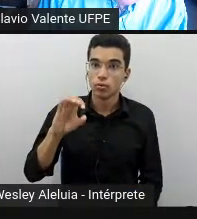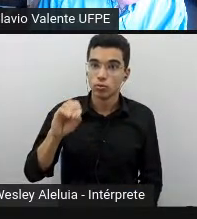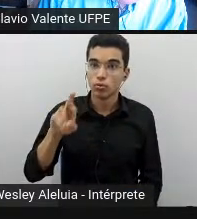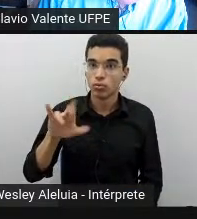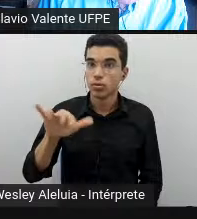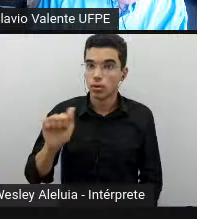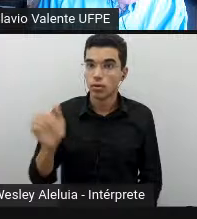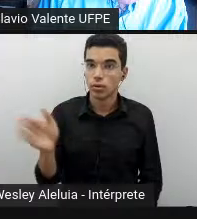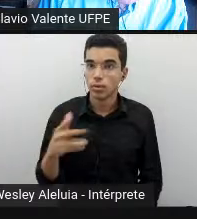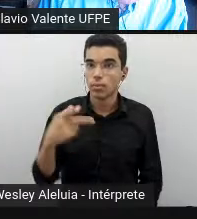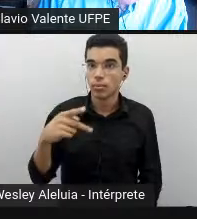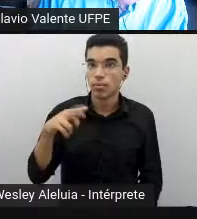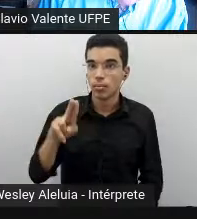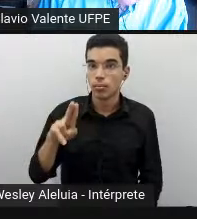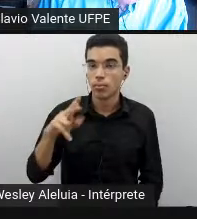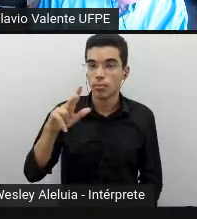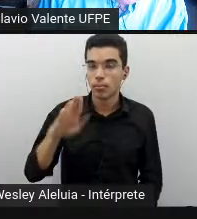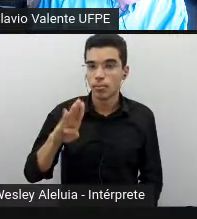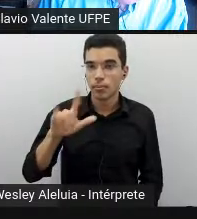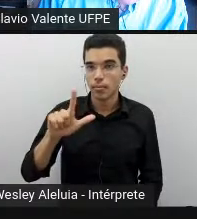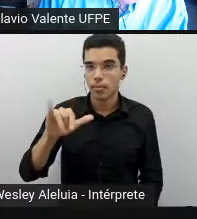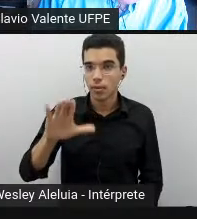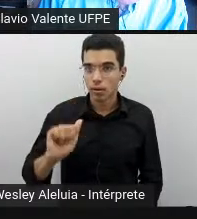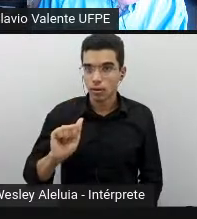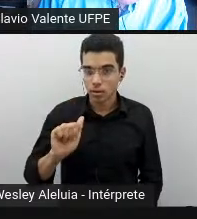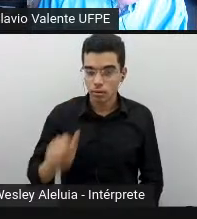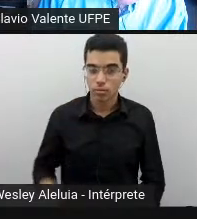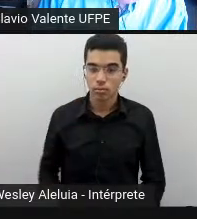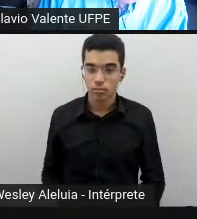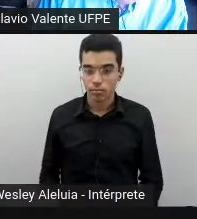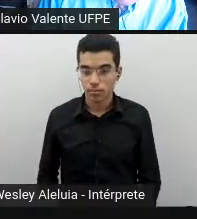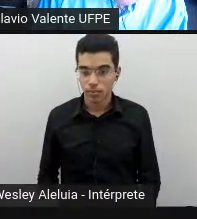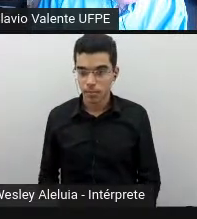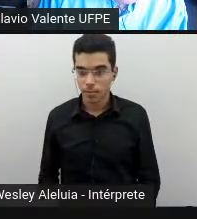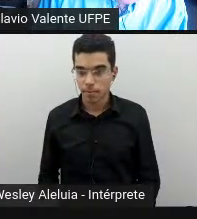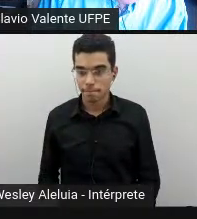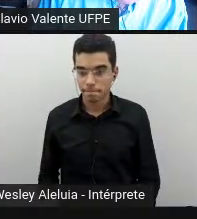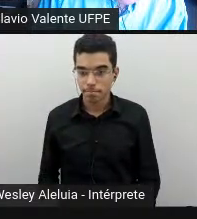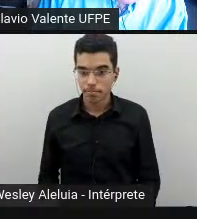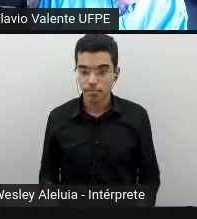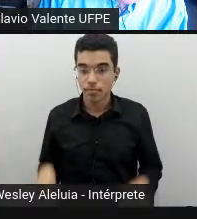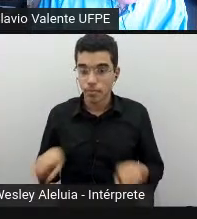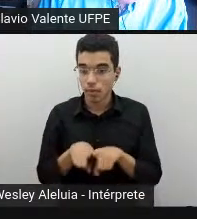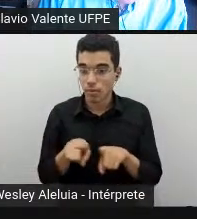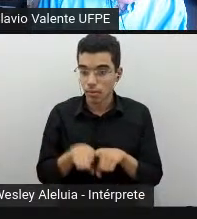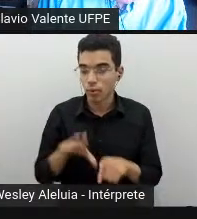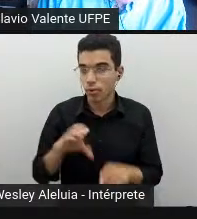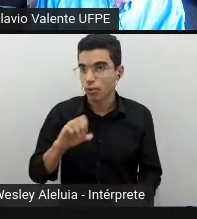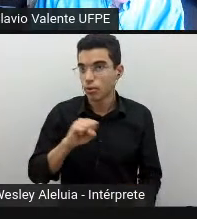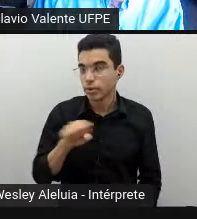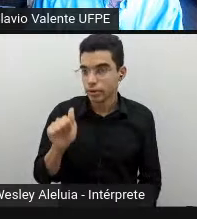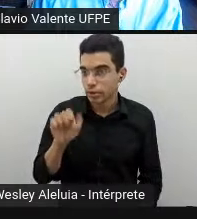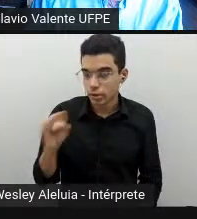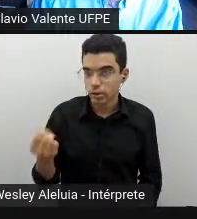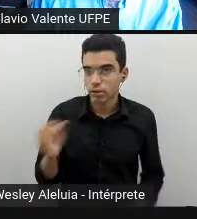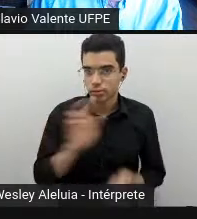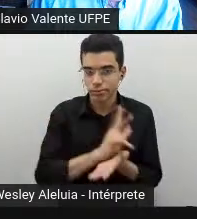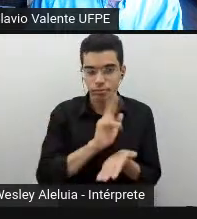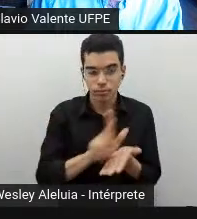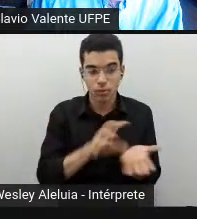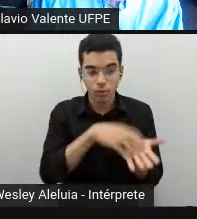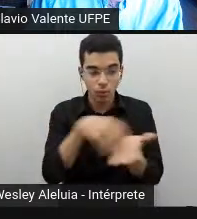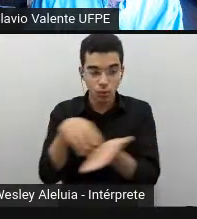populares do CAI, Conselho de Alimentação Escolar, os conselhos e tudo mais, que possam ajudar as